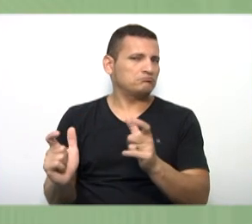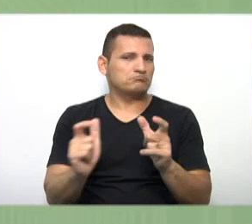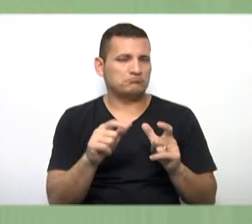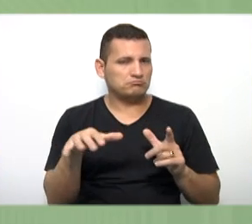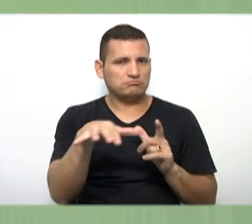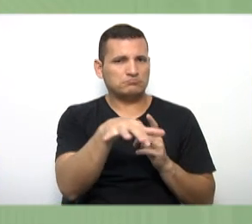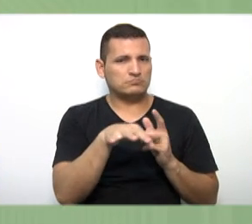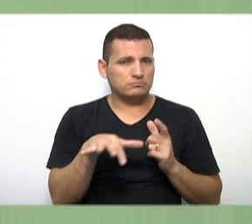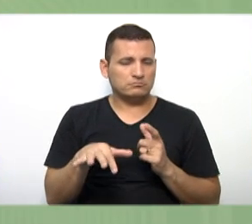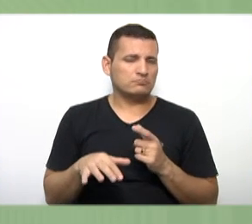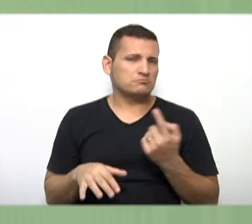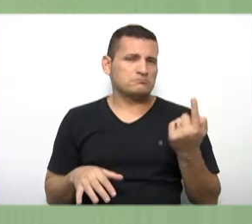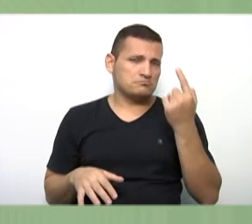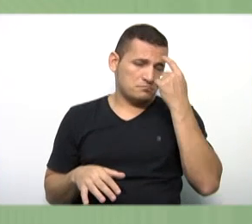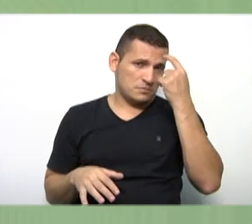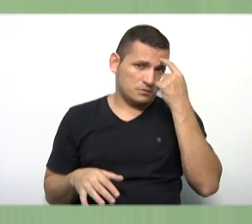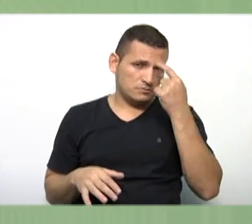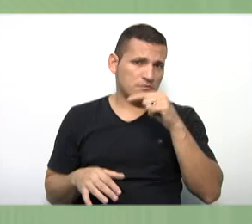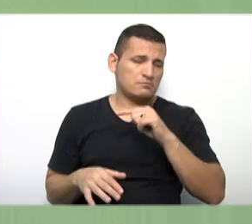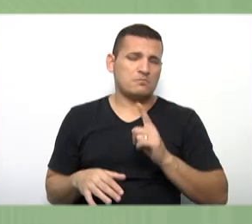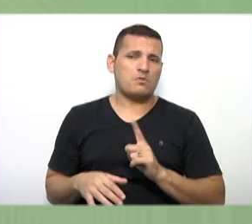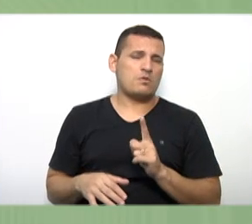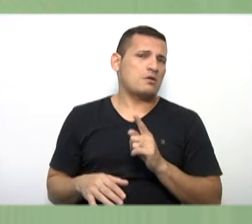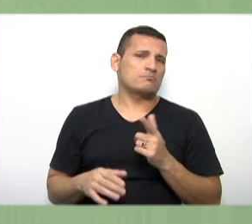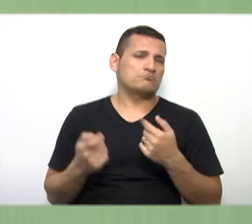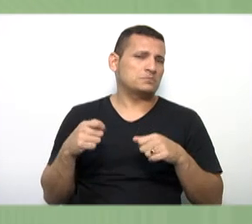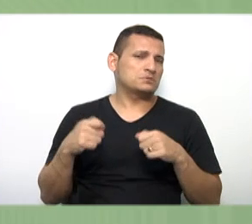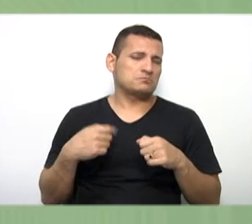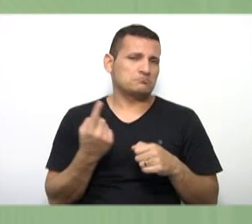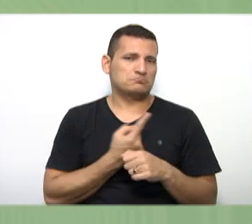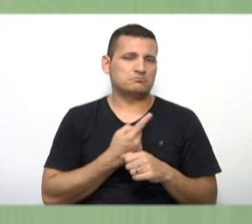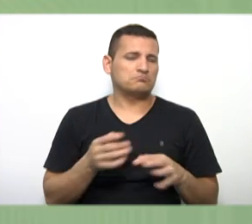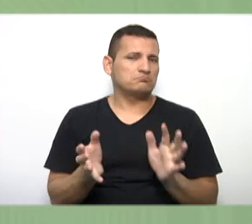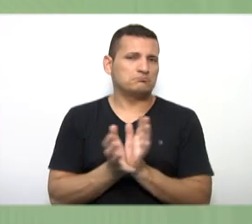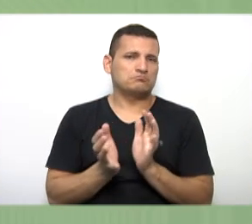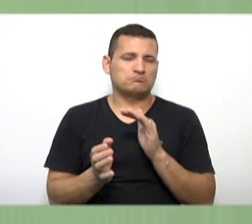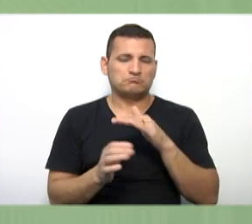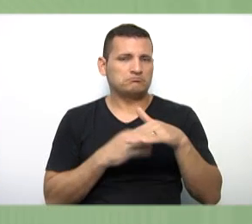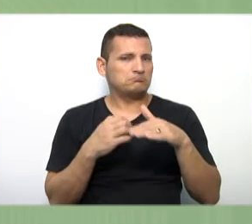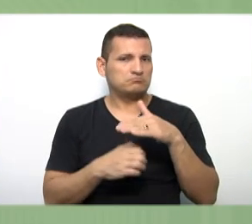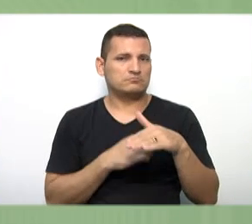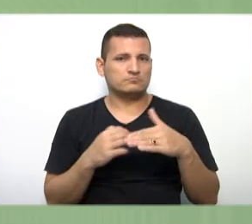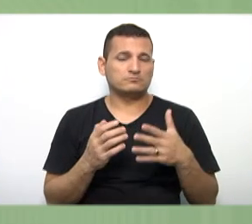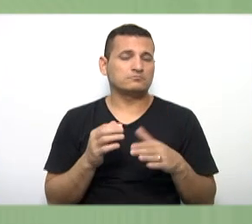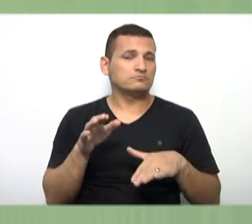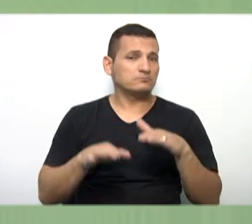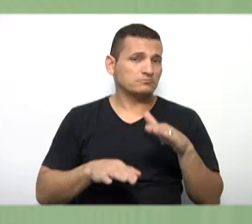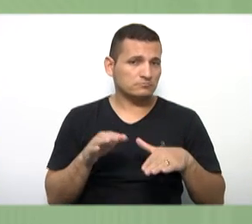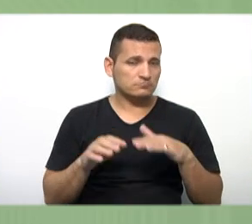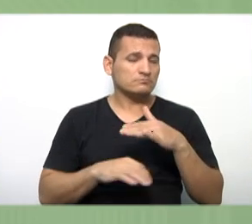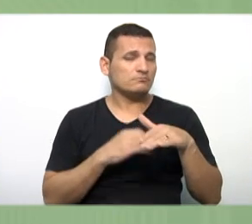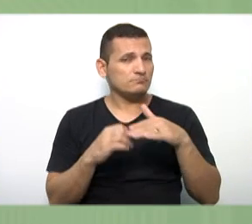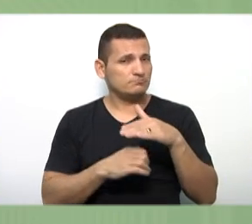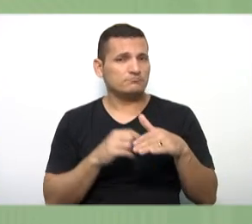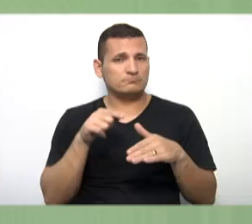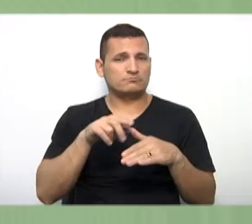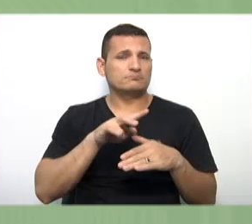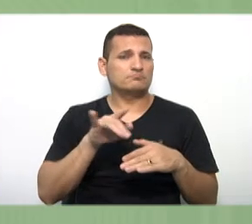considera que elas não são necessárias para a nossa organização. E aí muitas vezes que as organizações elas vão